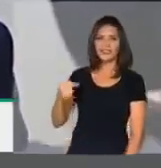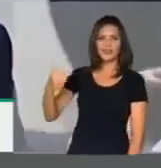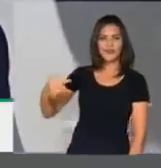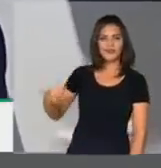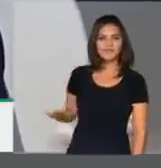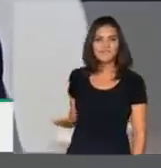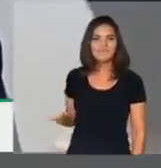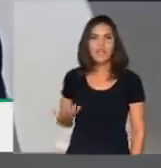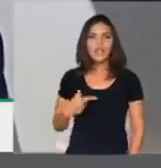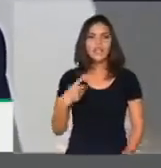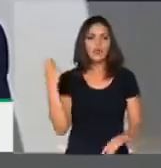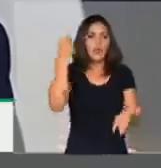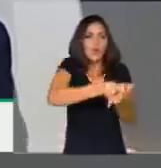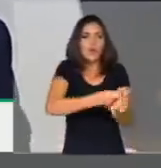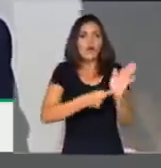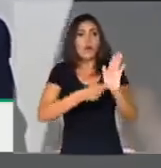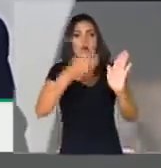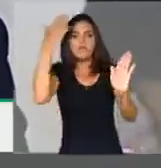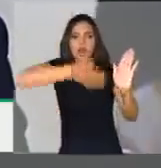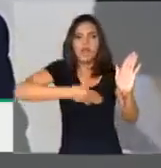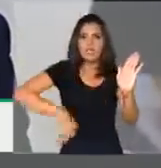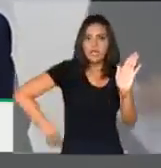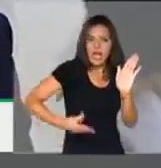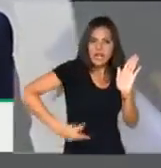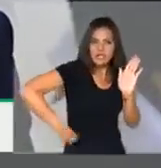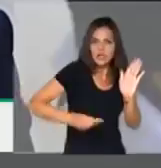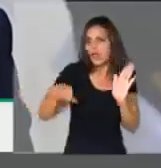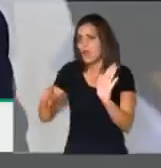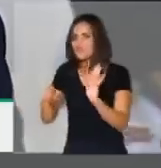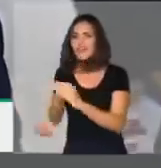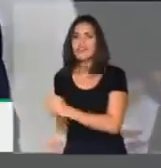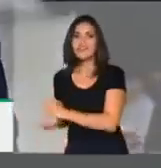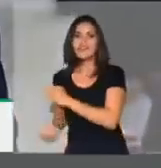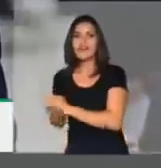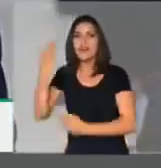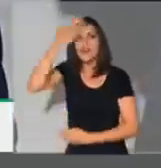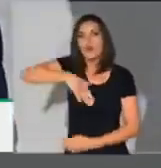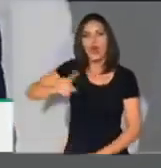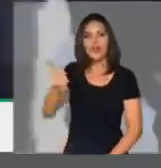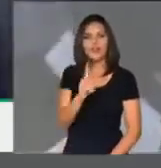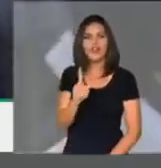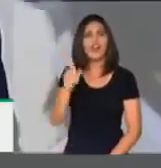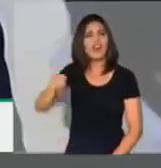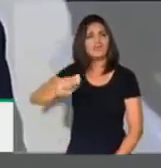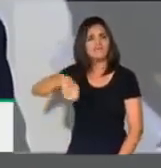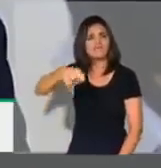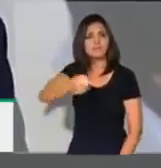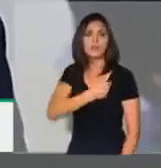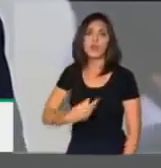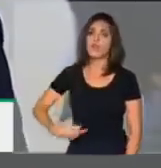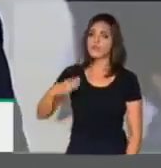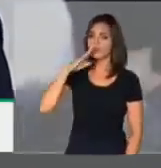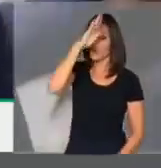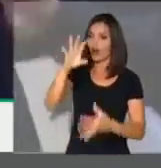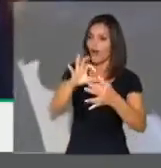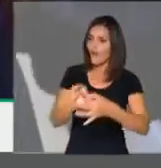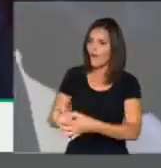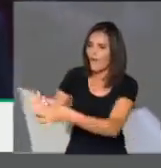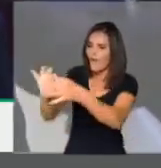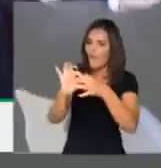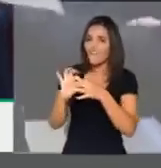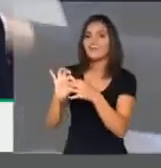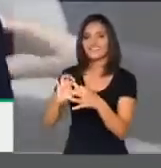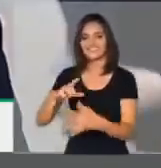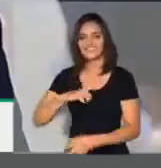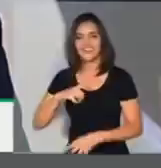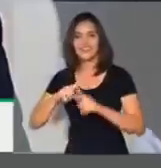Noé sem o Noé. Esse é o governo do Bolsonaro. Só se unem para tirar direito dos trabalhadores.